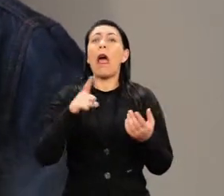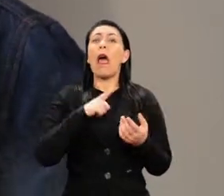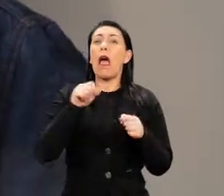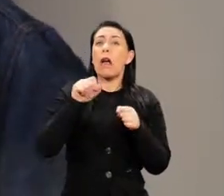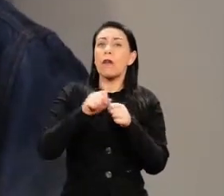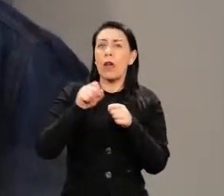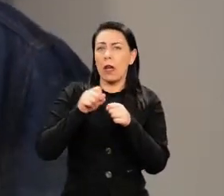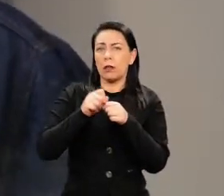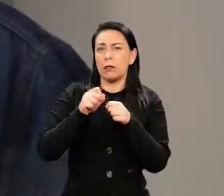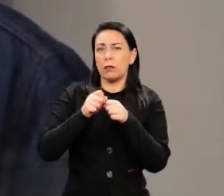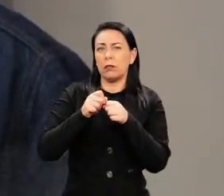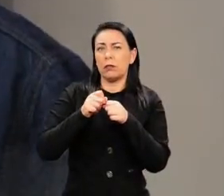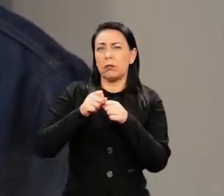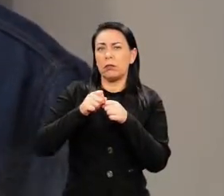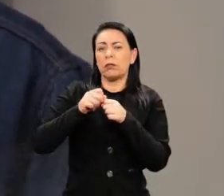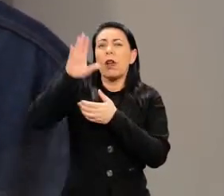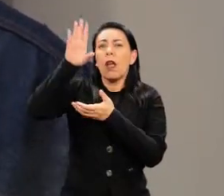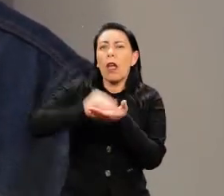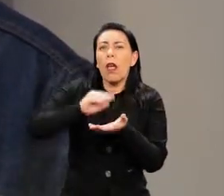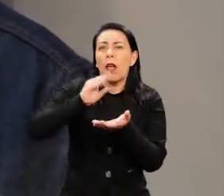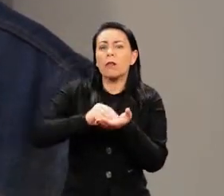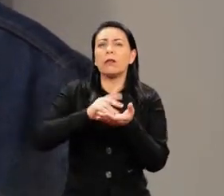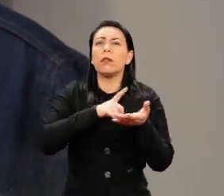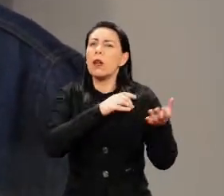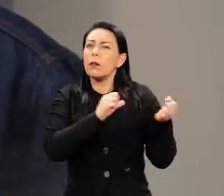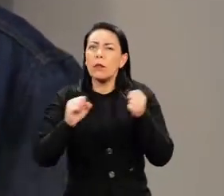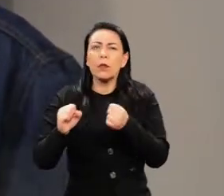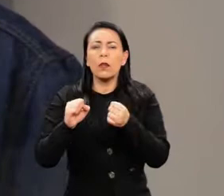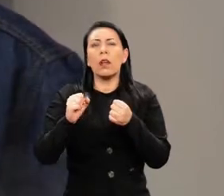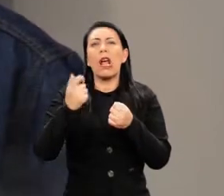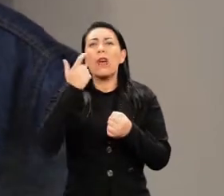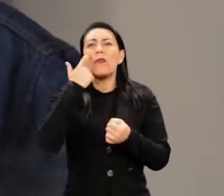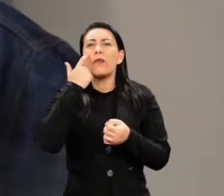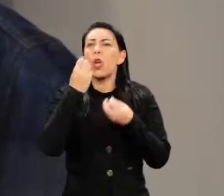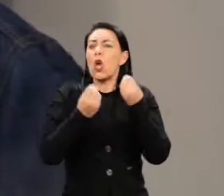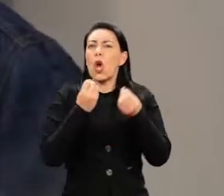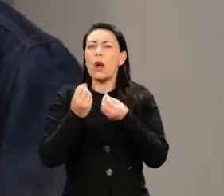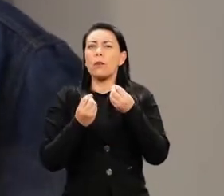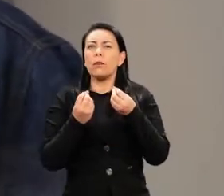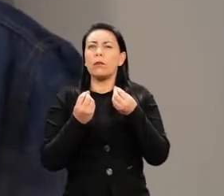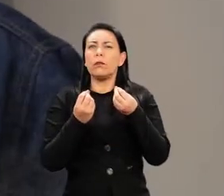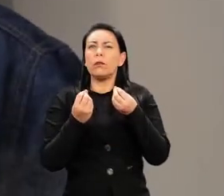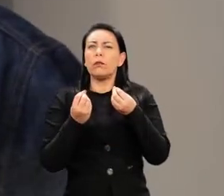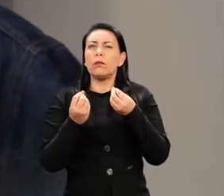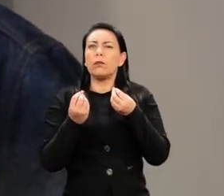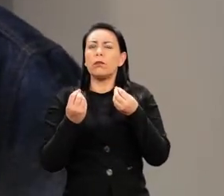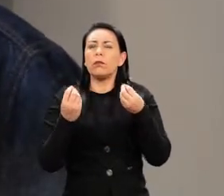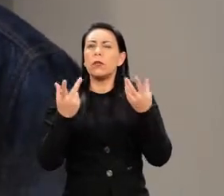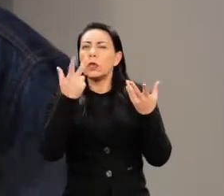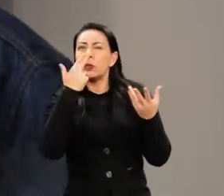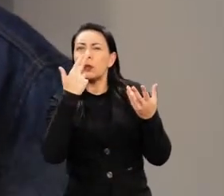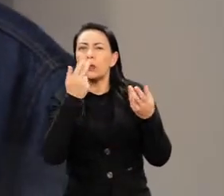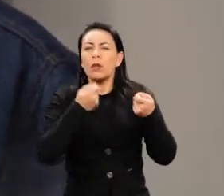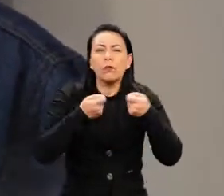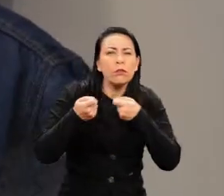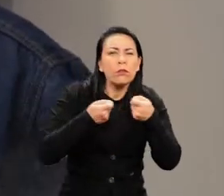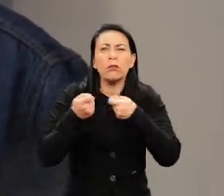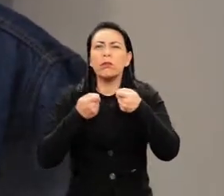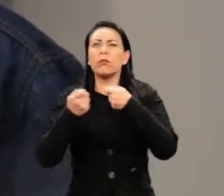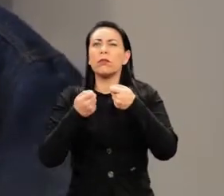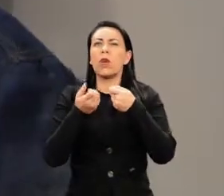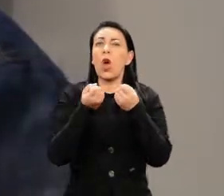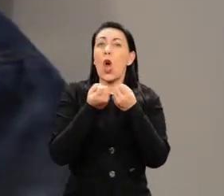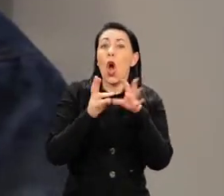tem na mão o poder de construir um discurso de manipular de prejudicar onde o de aderir uma